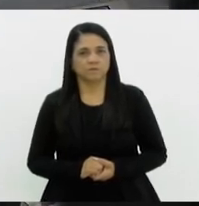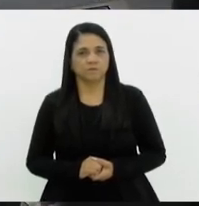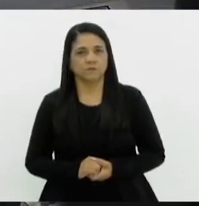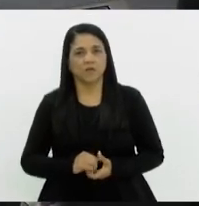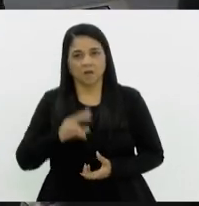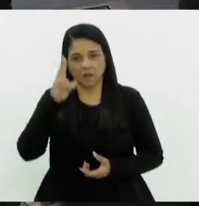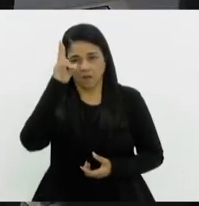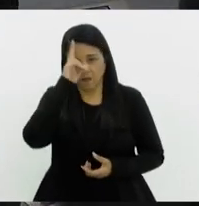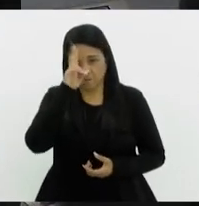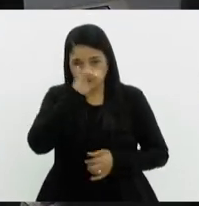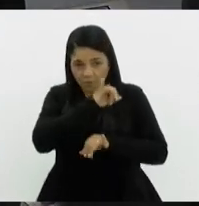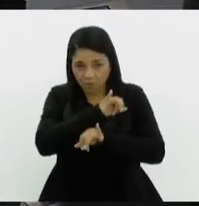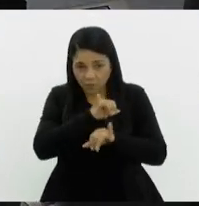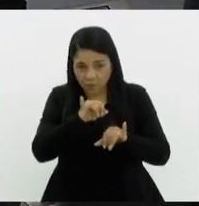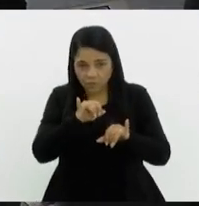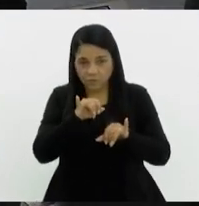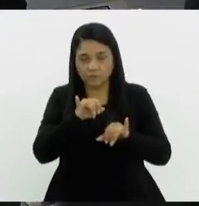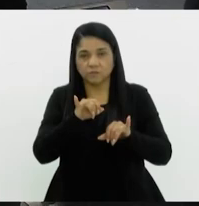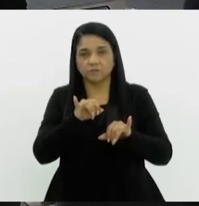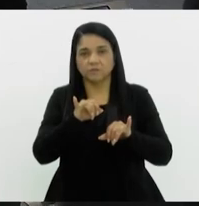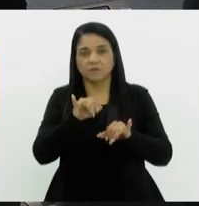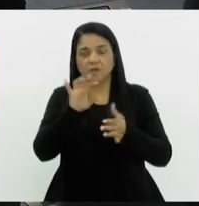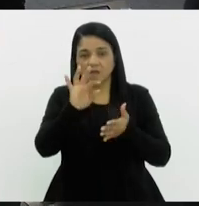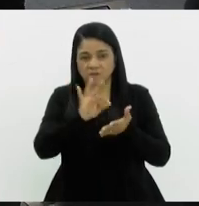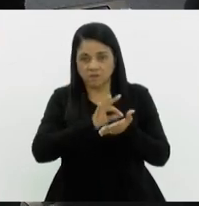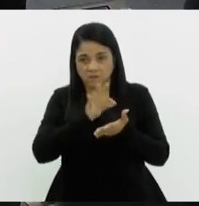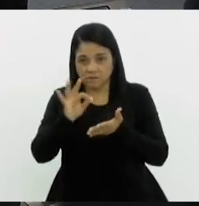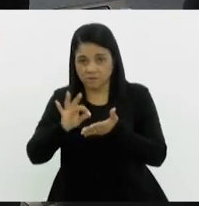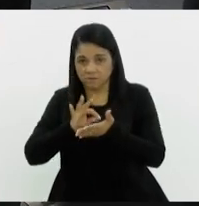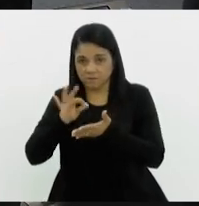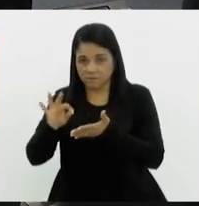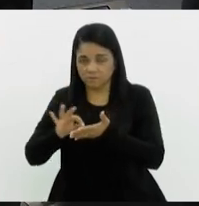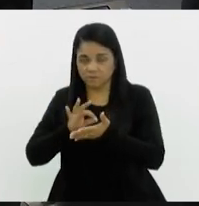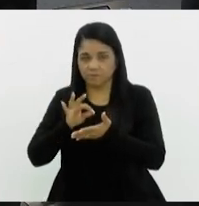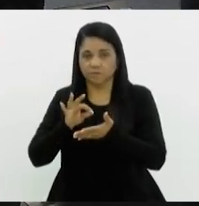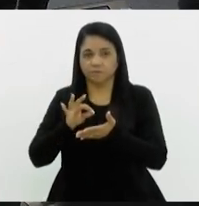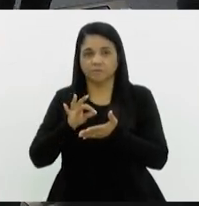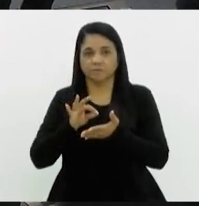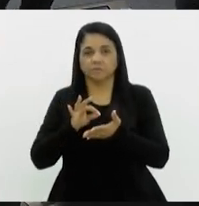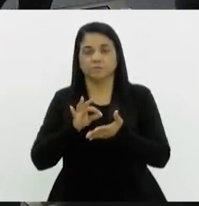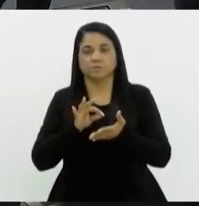Lembrando a todos e todas que as assinaturas para